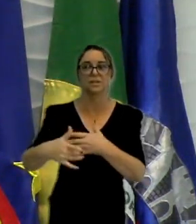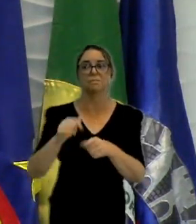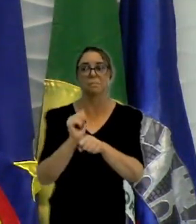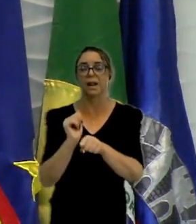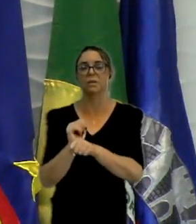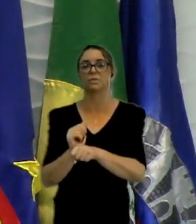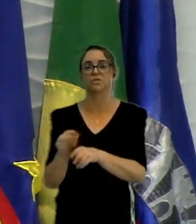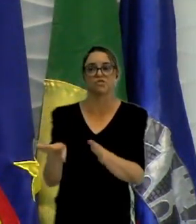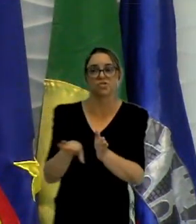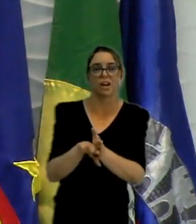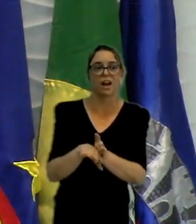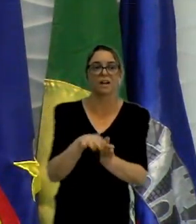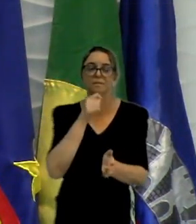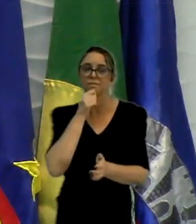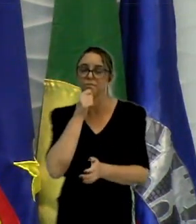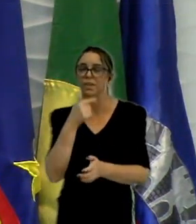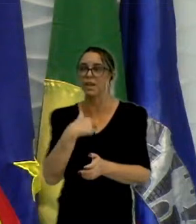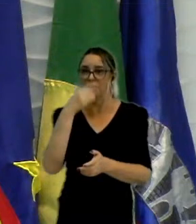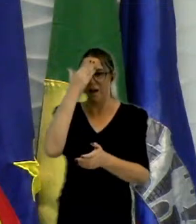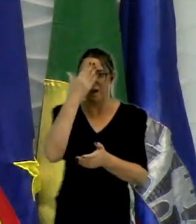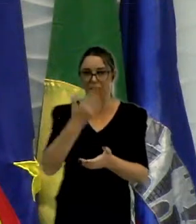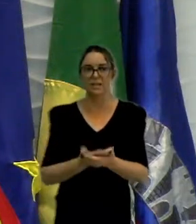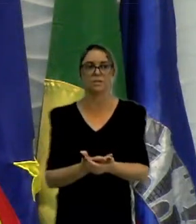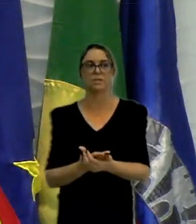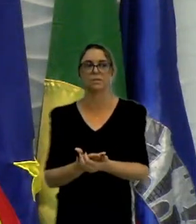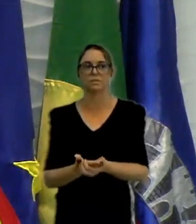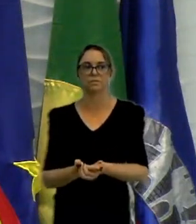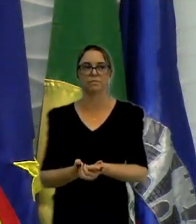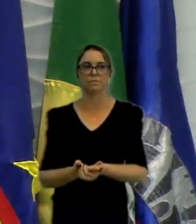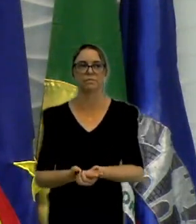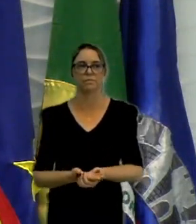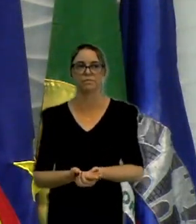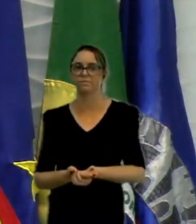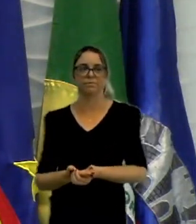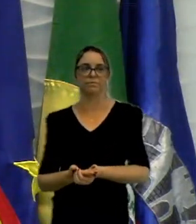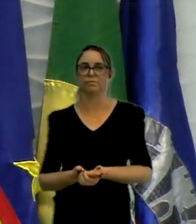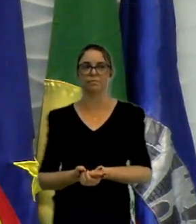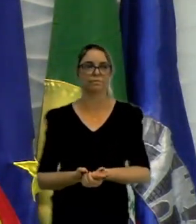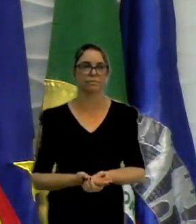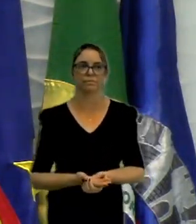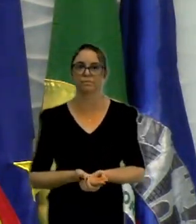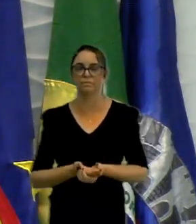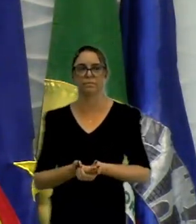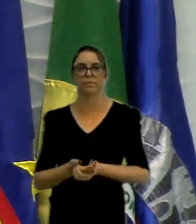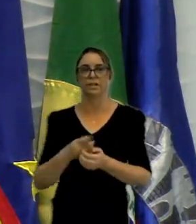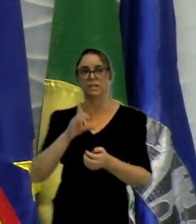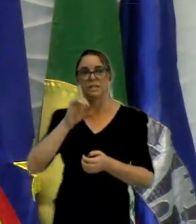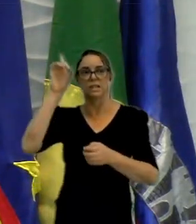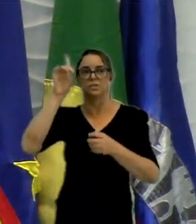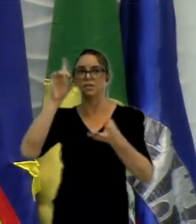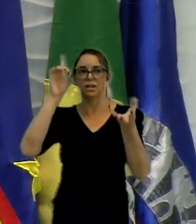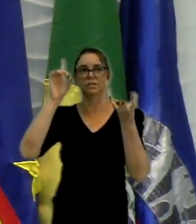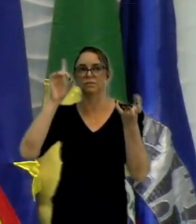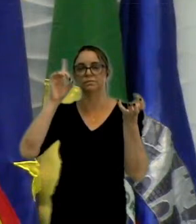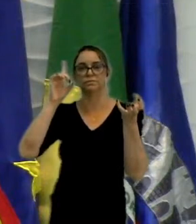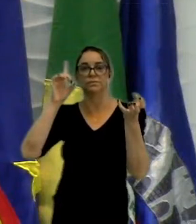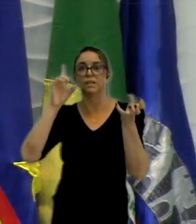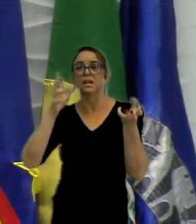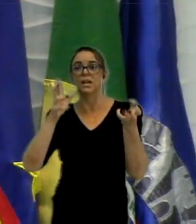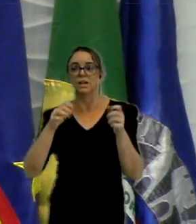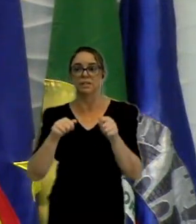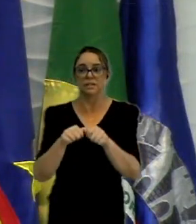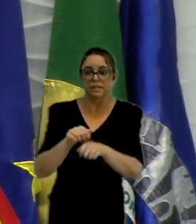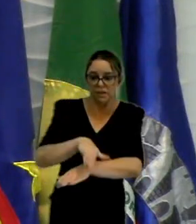é outra, mas eu acredito que recomeçou hoje o serviço e, se Deus quiser, logo, logo ter terminado aquele retoque de